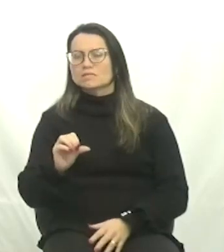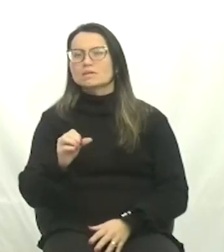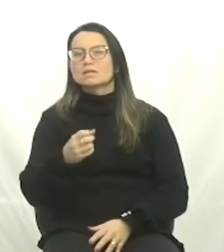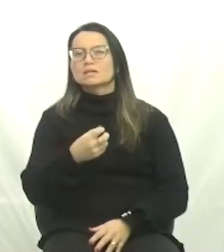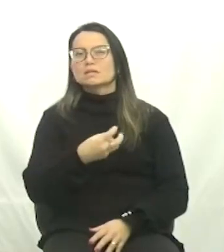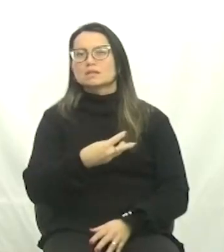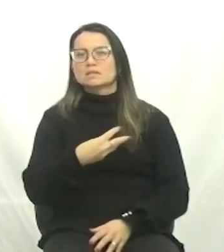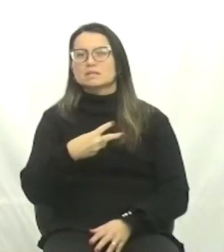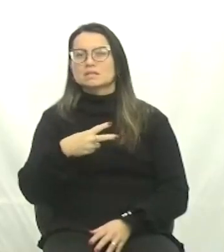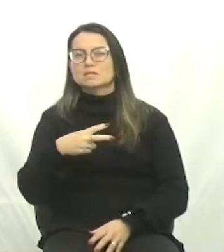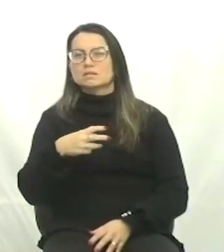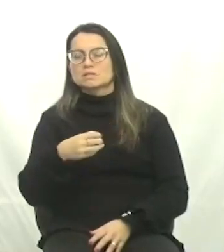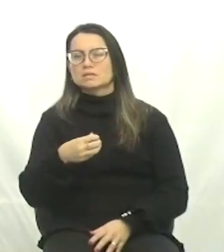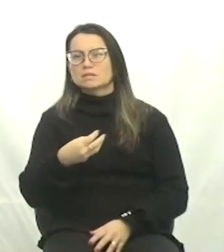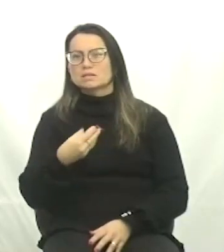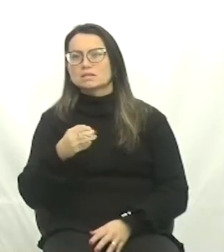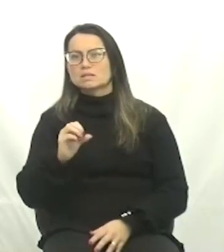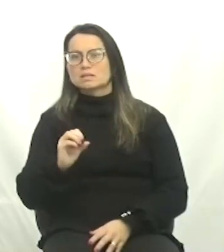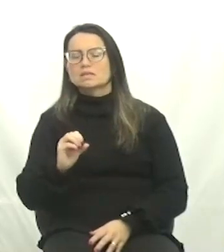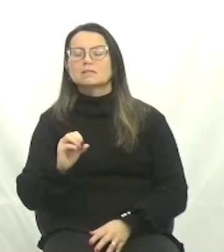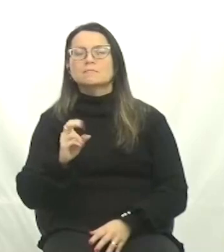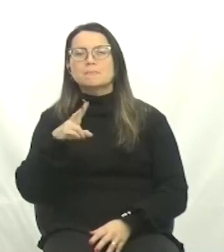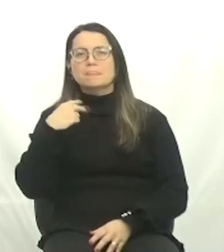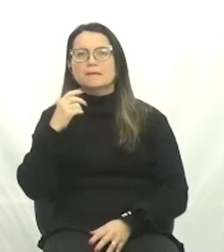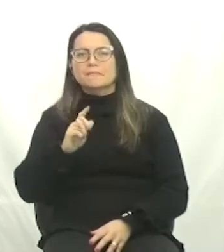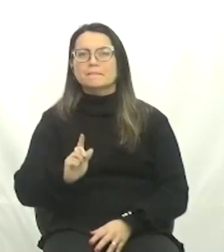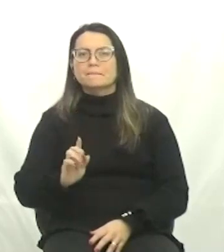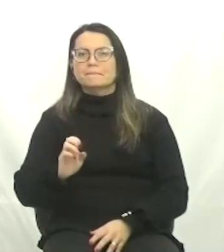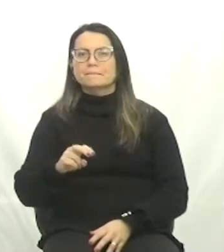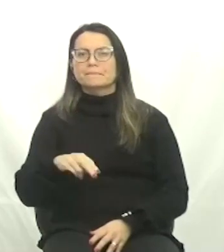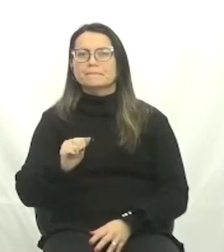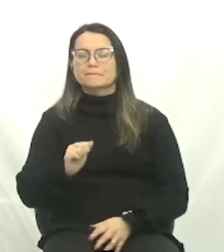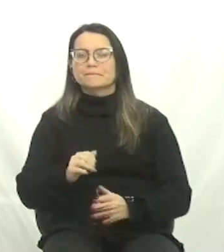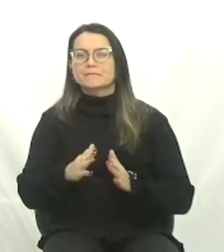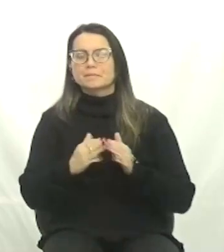360/2023, de autoria da vereadora Giovana Vitor Mondardo. Requerimento